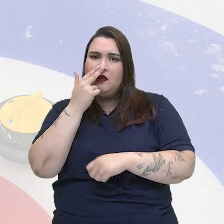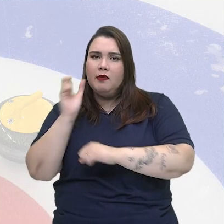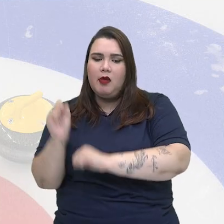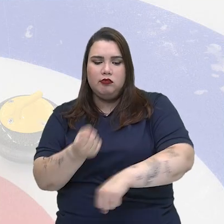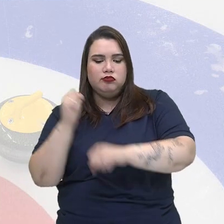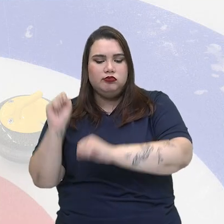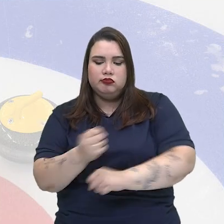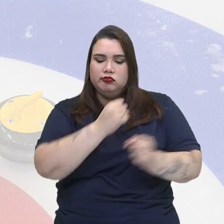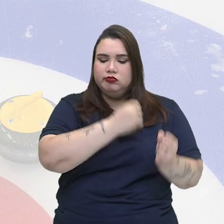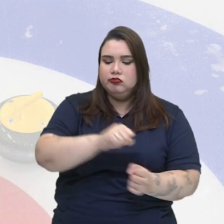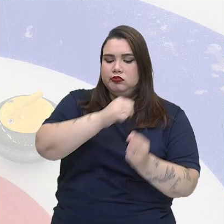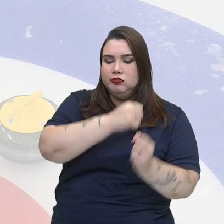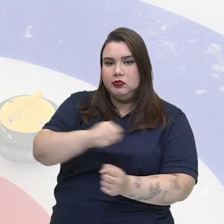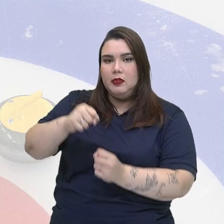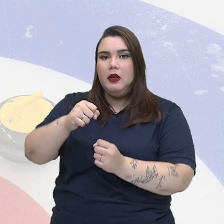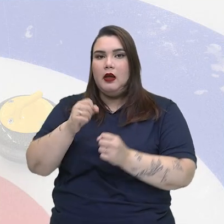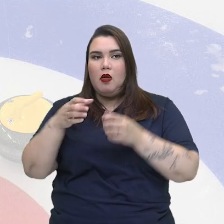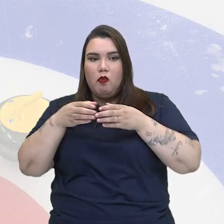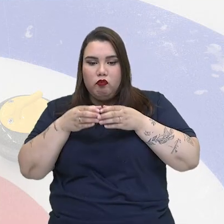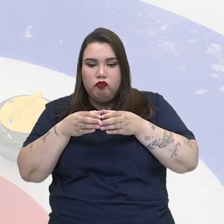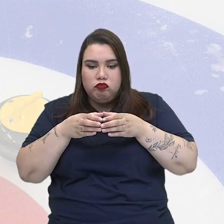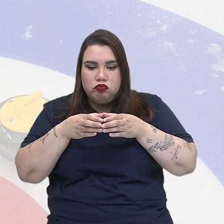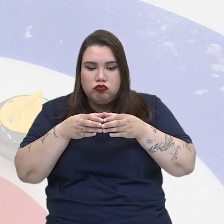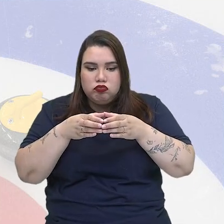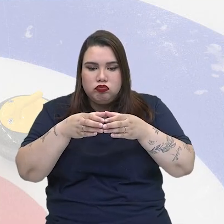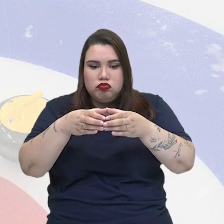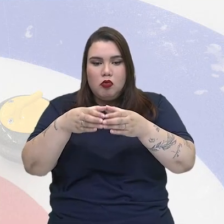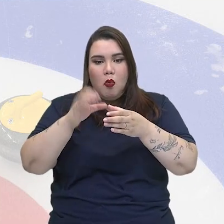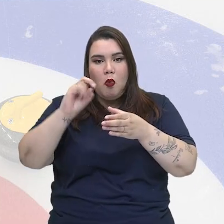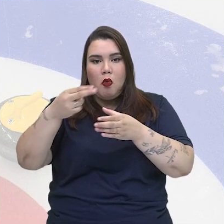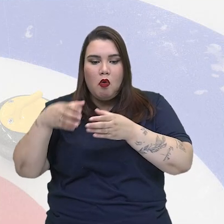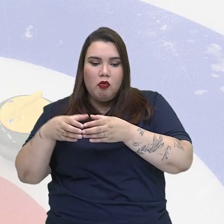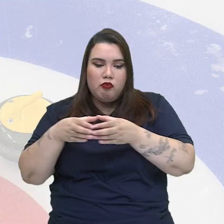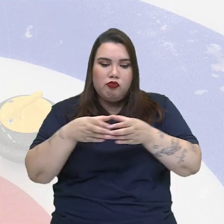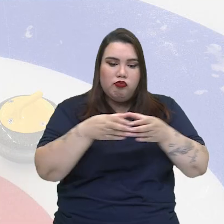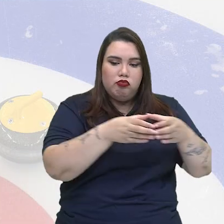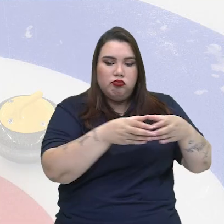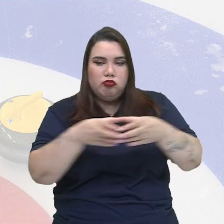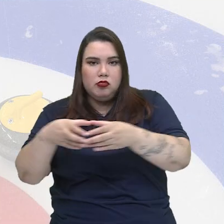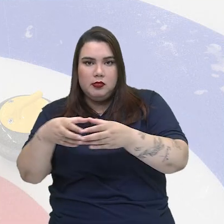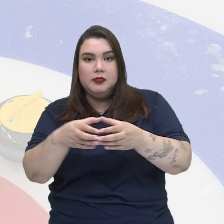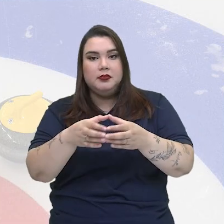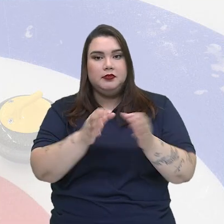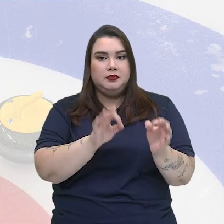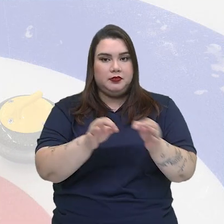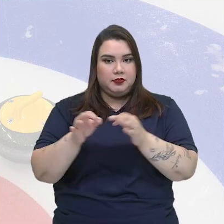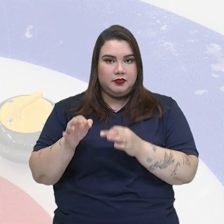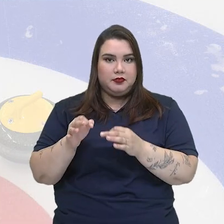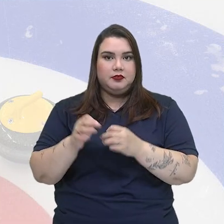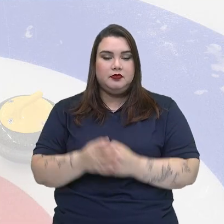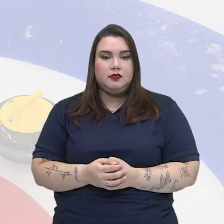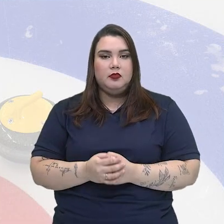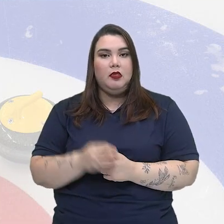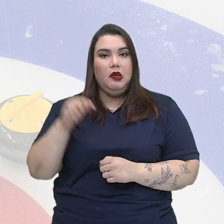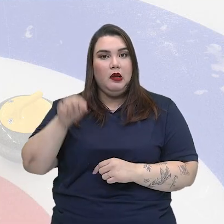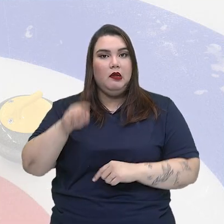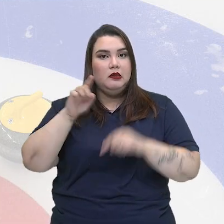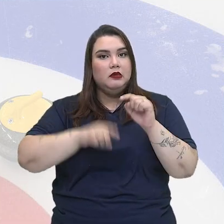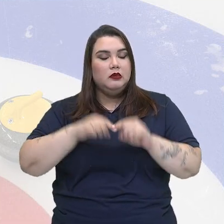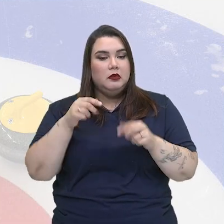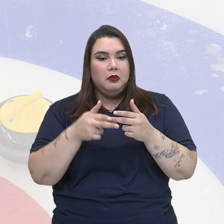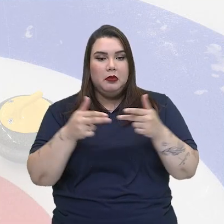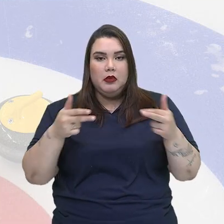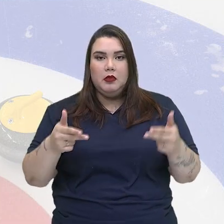para mudar a direção e a velocidade dessa pedra. Além desses equipamentos, né, que são utilizados aí pelos